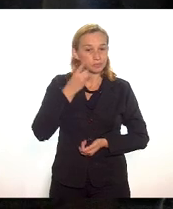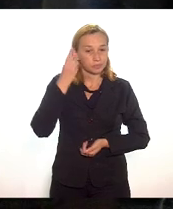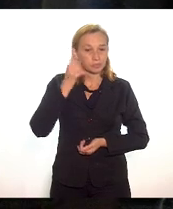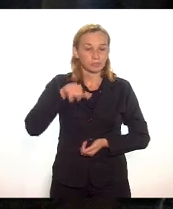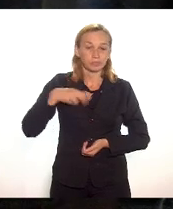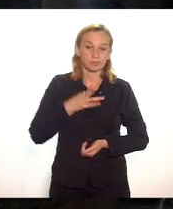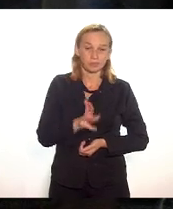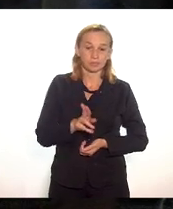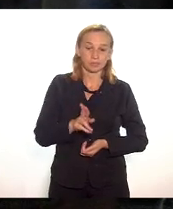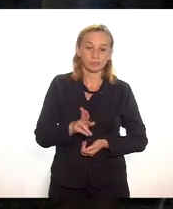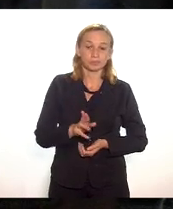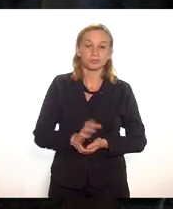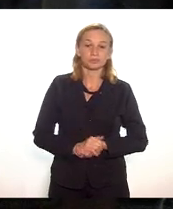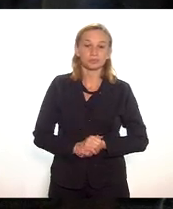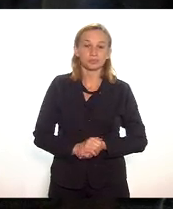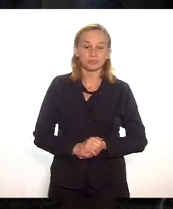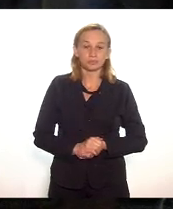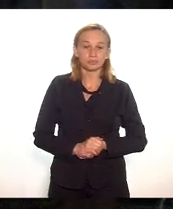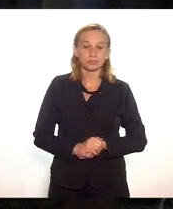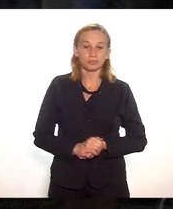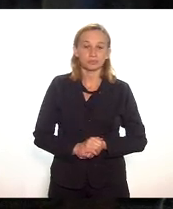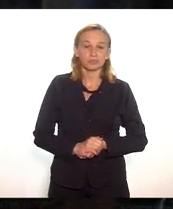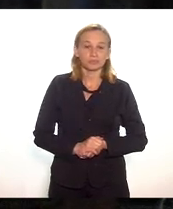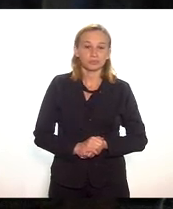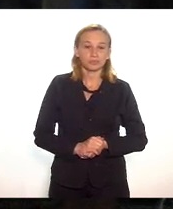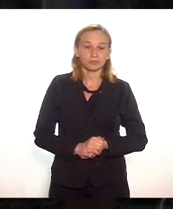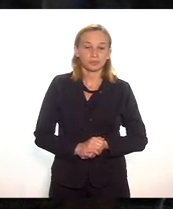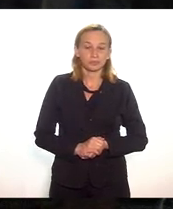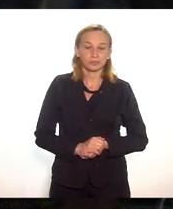Deputado Jair Bittencourt.